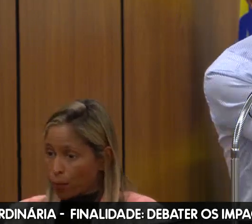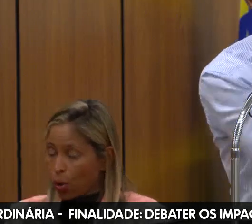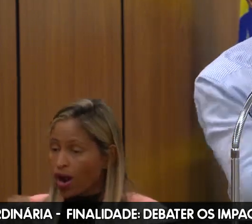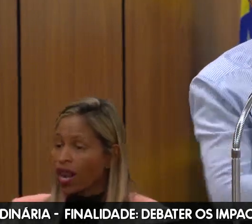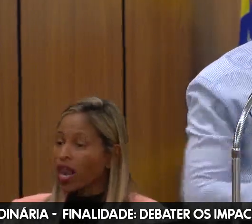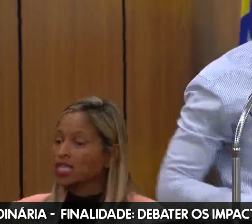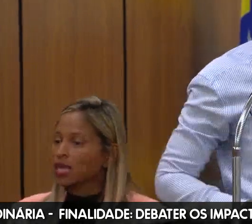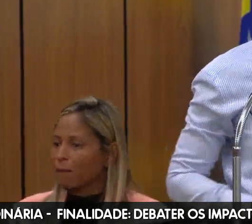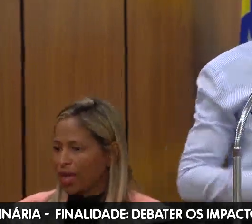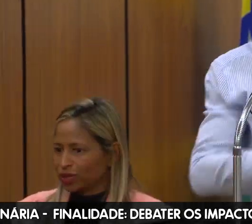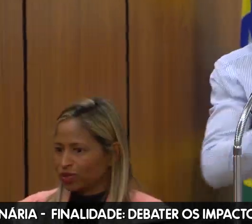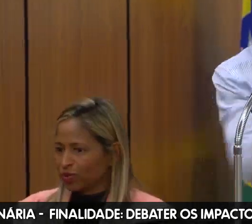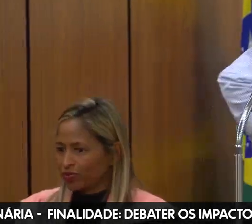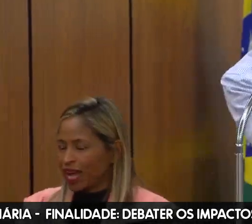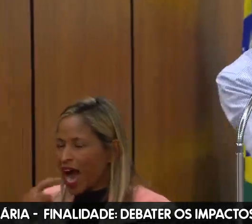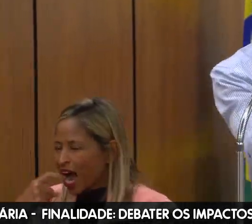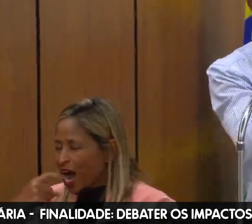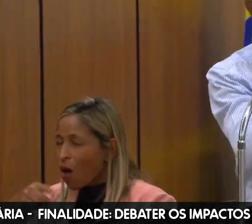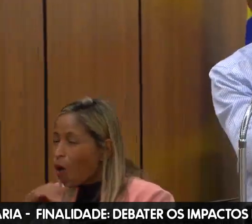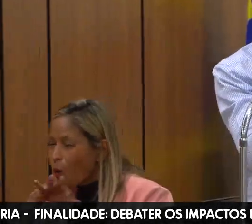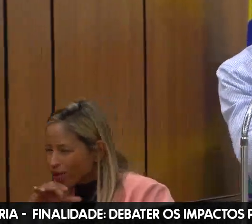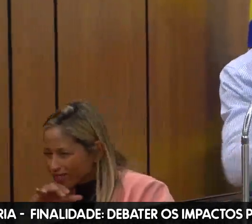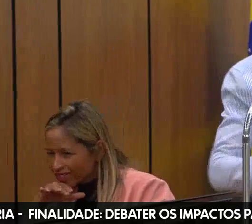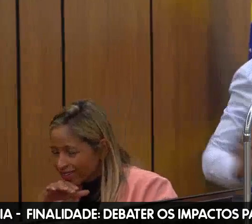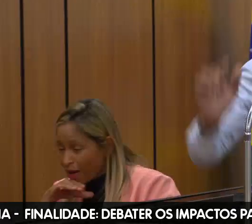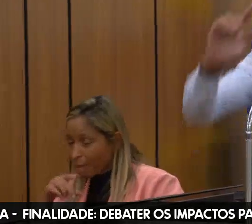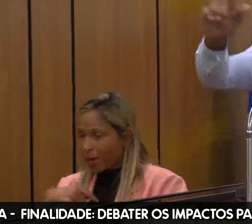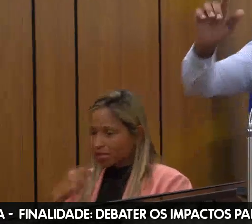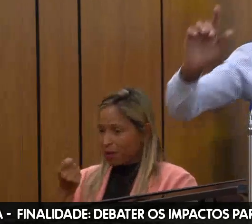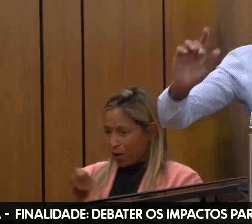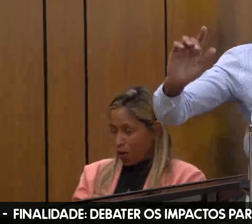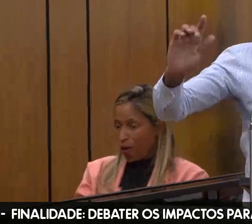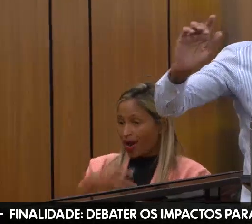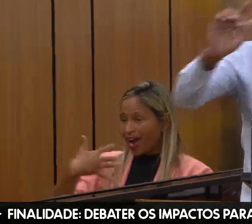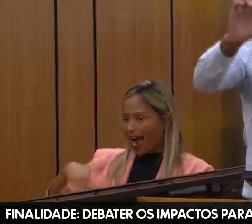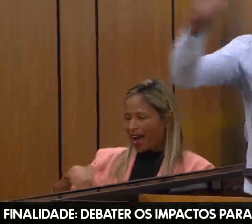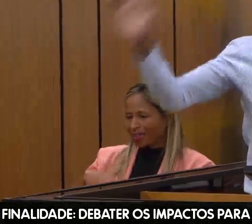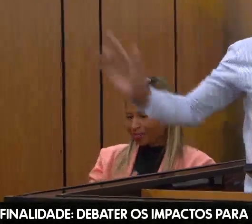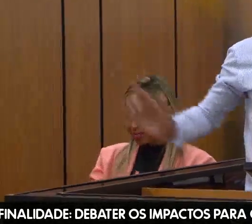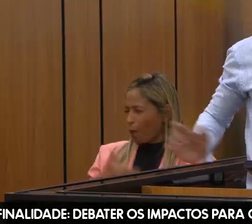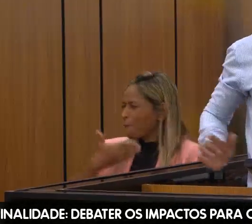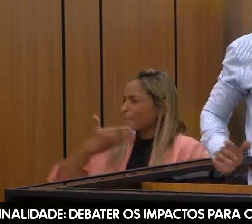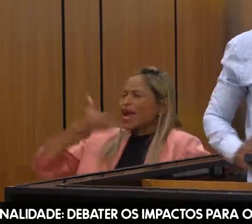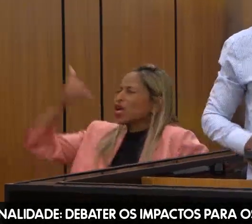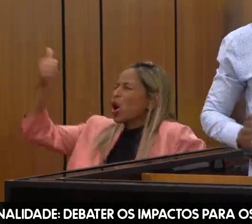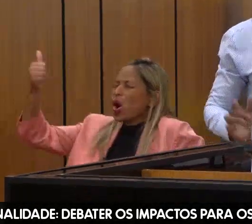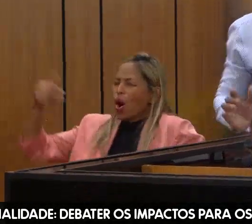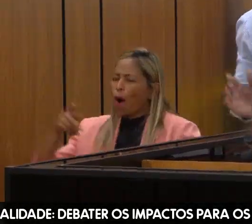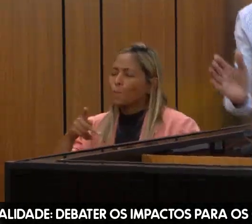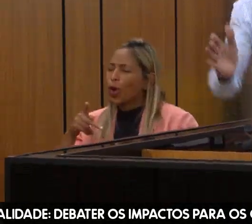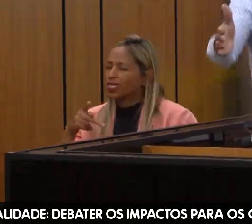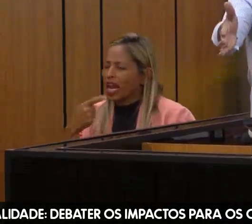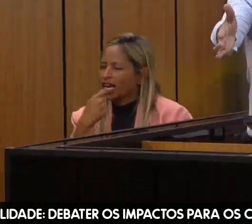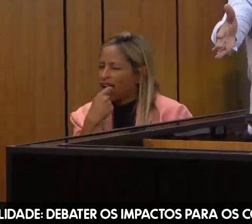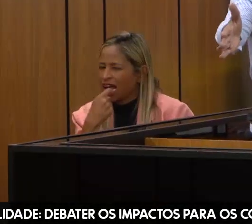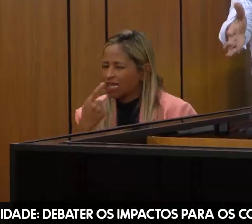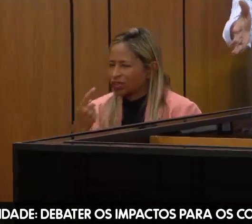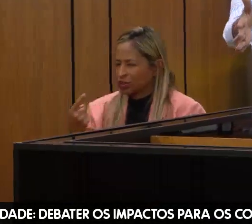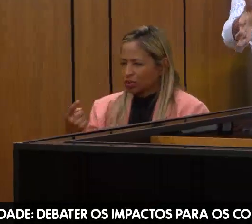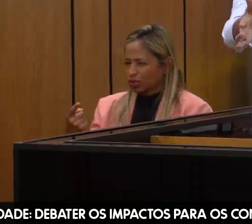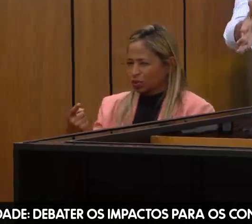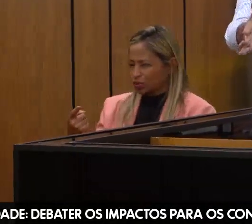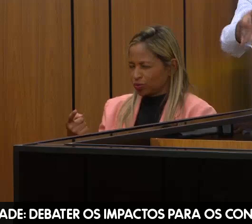como muito bem disso o Eduardo porcelanato o melhor pino o melhor titânio do mercado eu já não posso